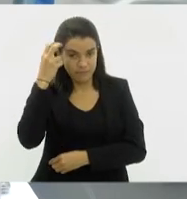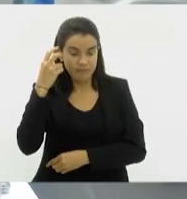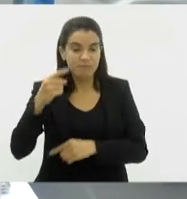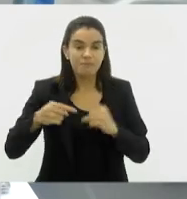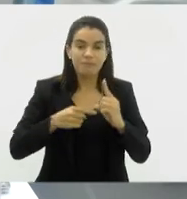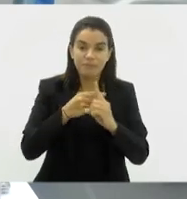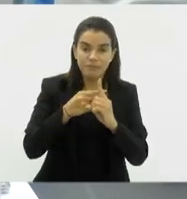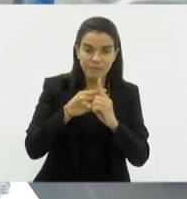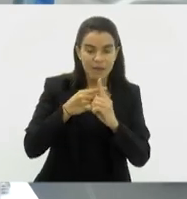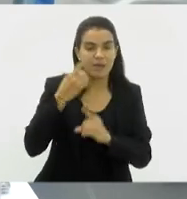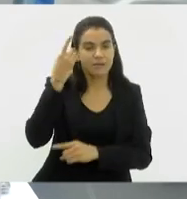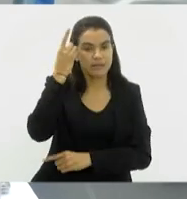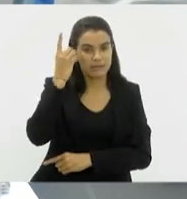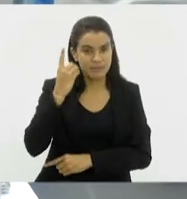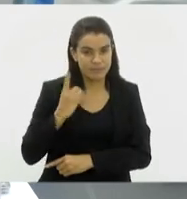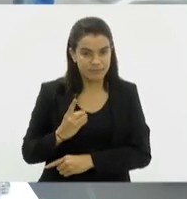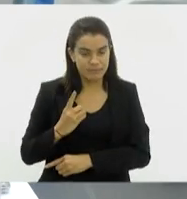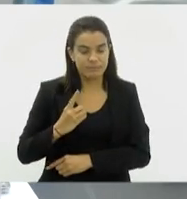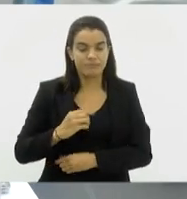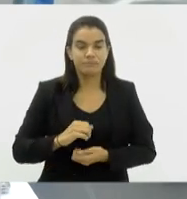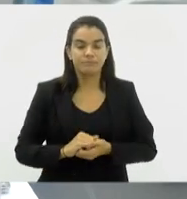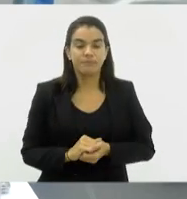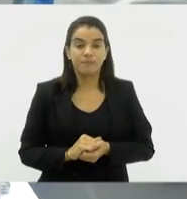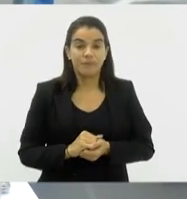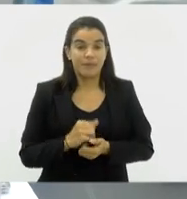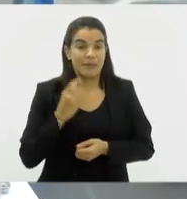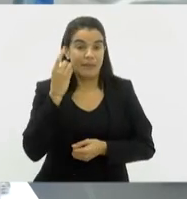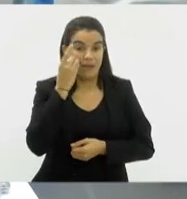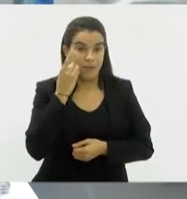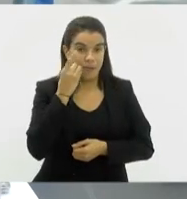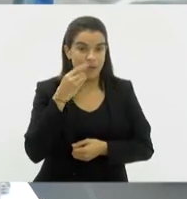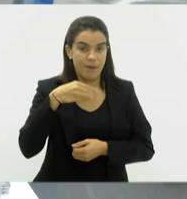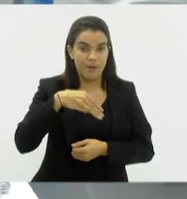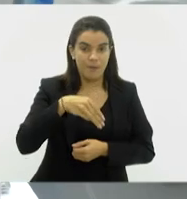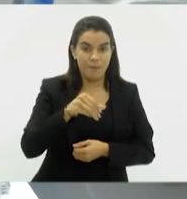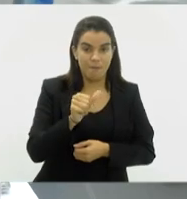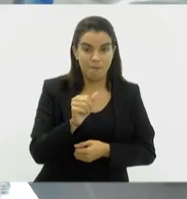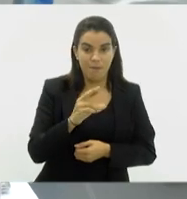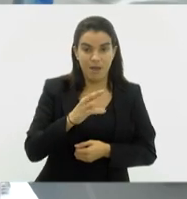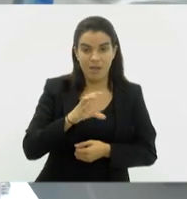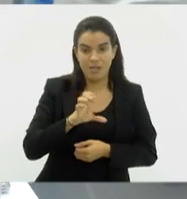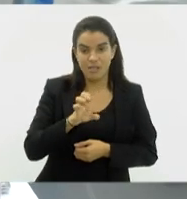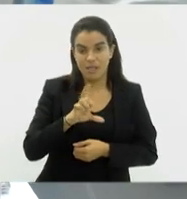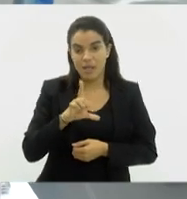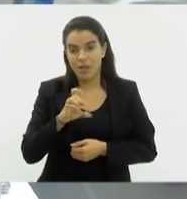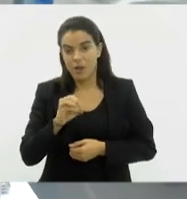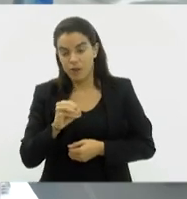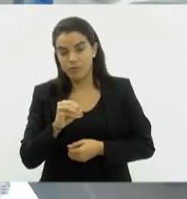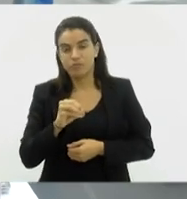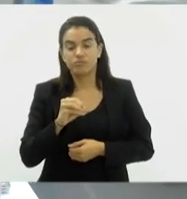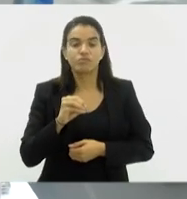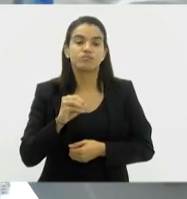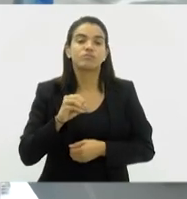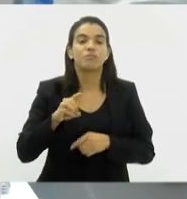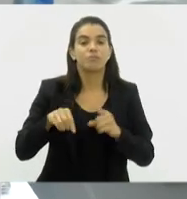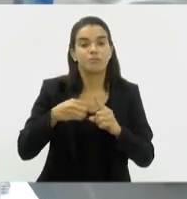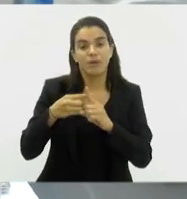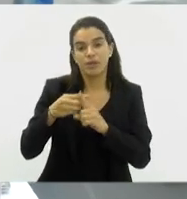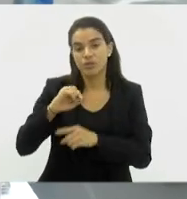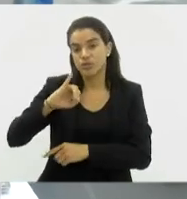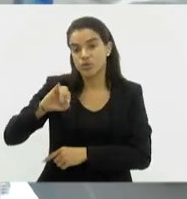Bal vossas excelências Deputado Marcelo Dino Deputado Júlio Rocha não consegui